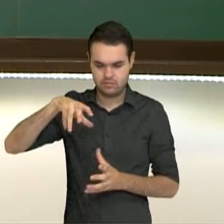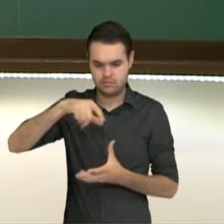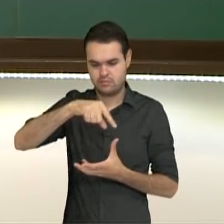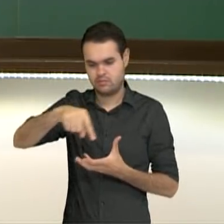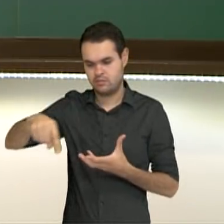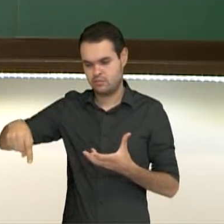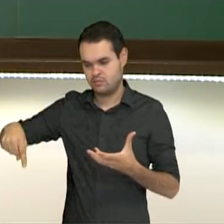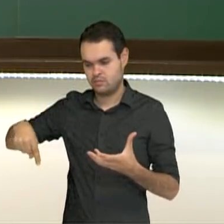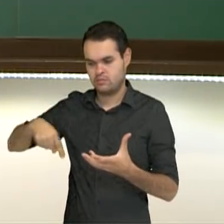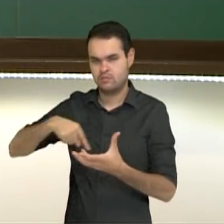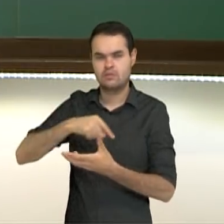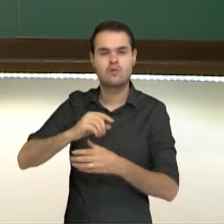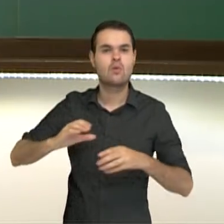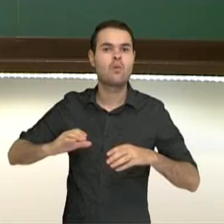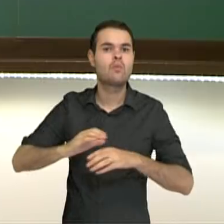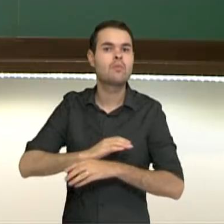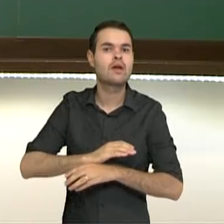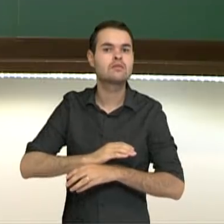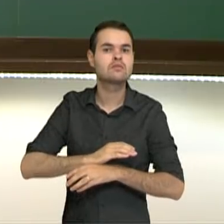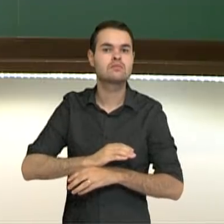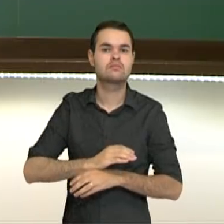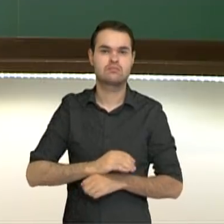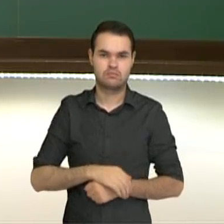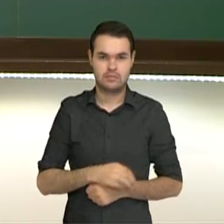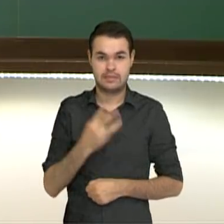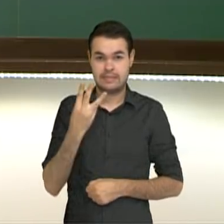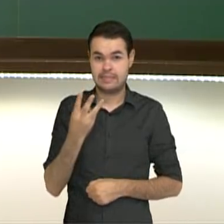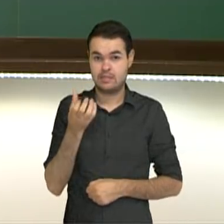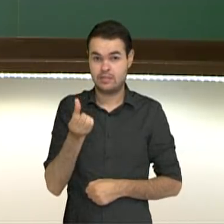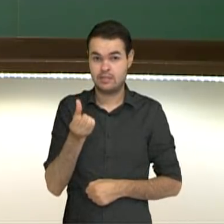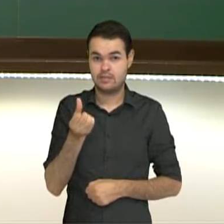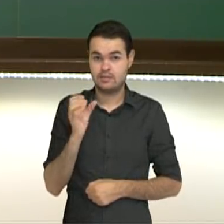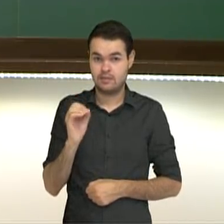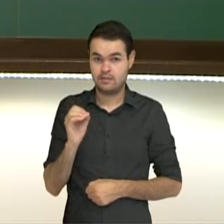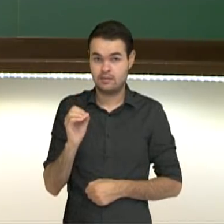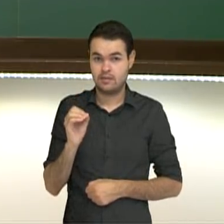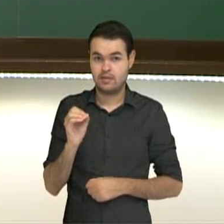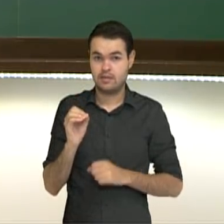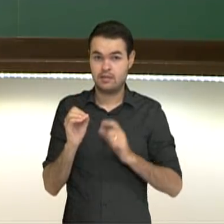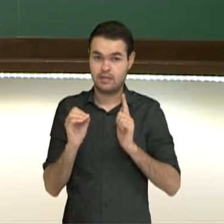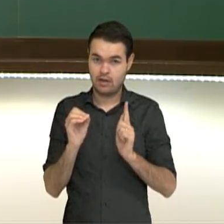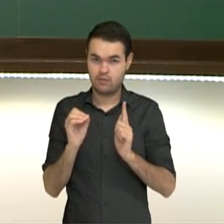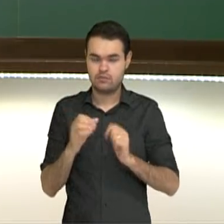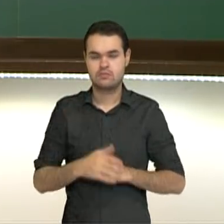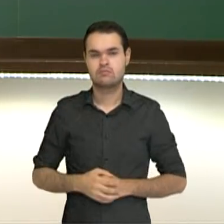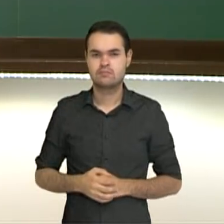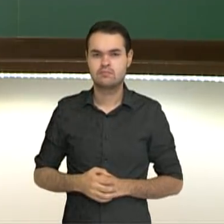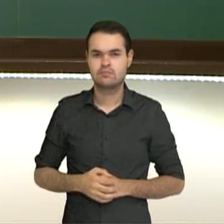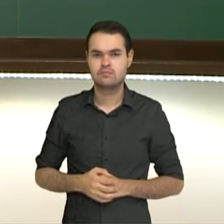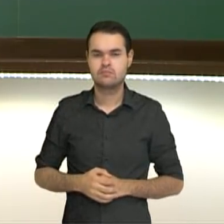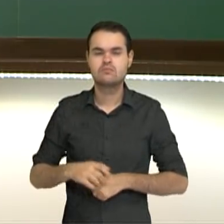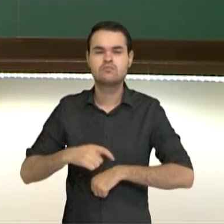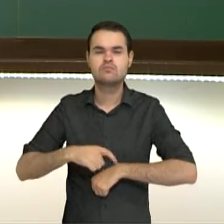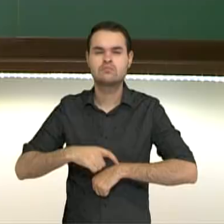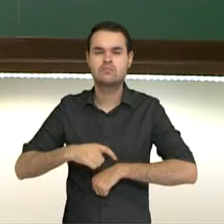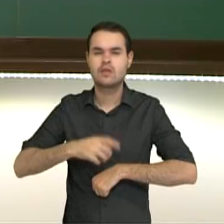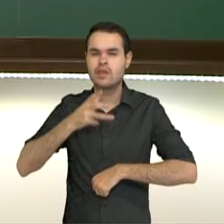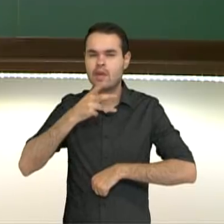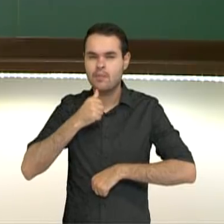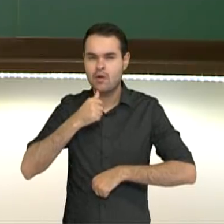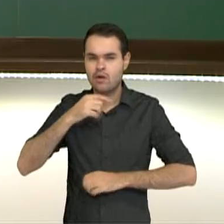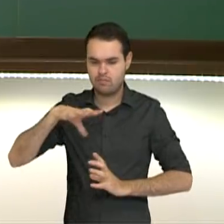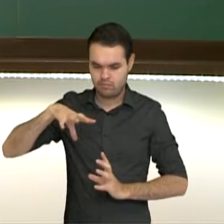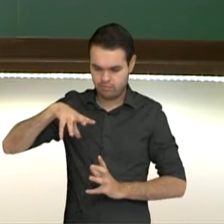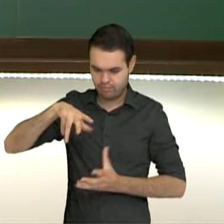completa, quanto é a volta completa? 360 graus. Quanto tempo ela demora para dar essa volta em torno de si